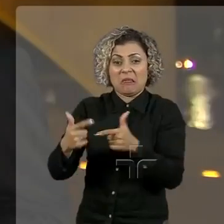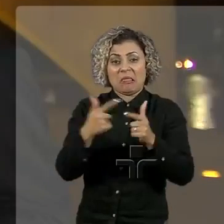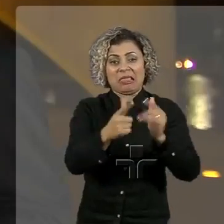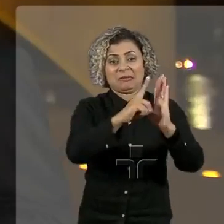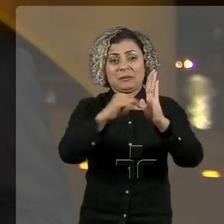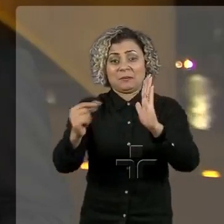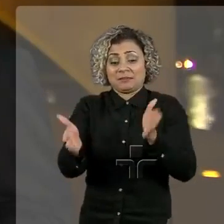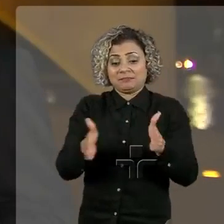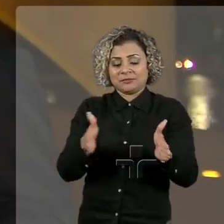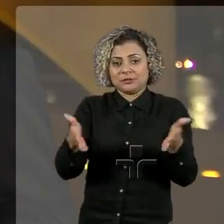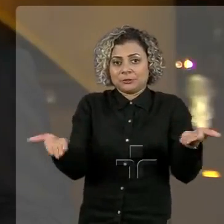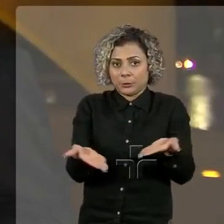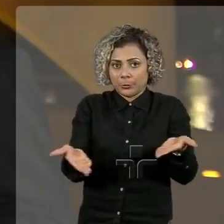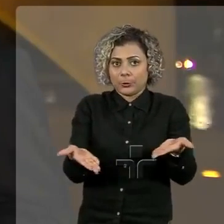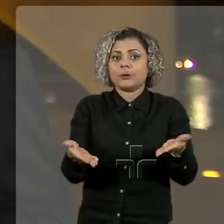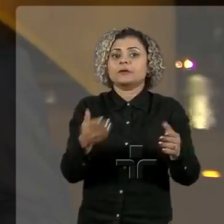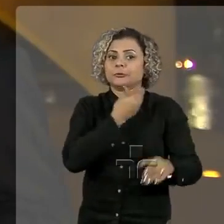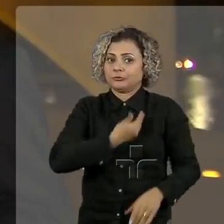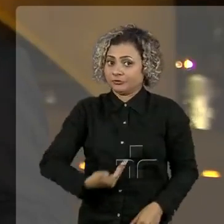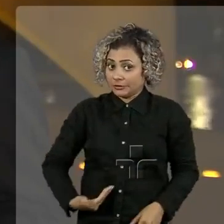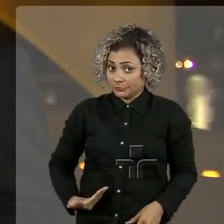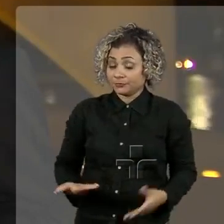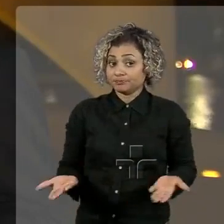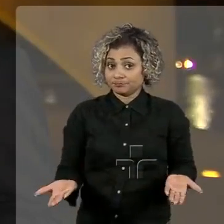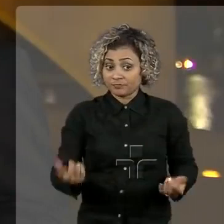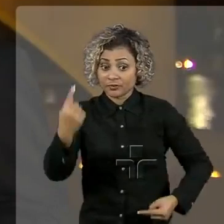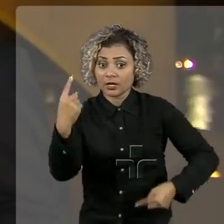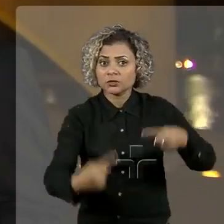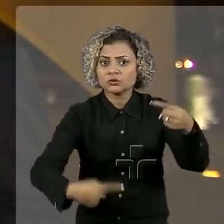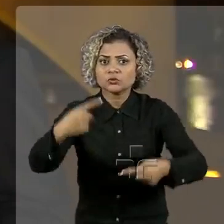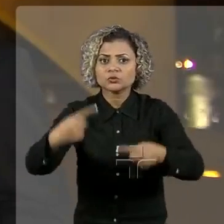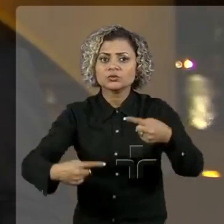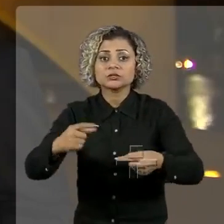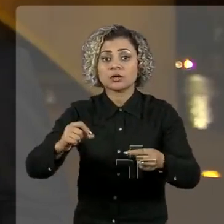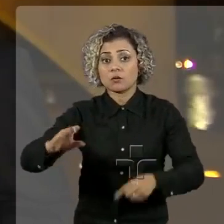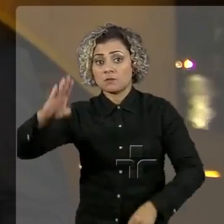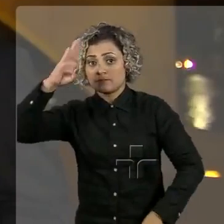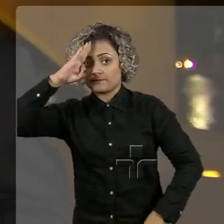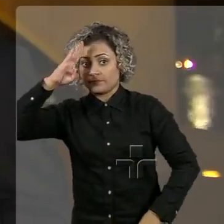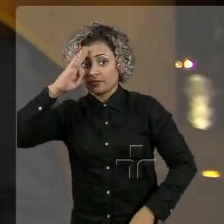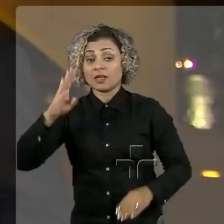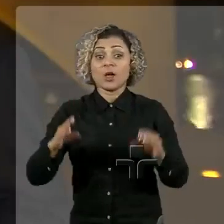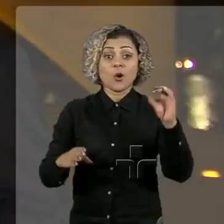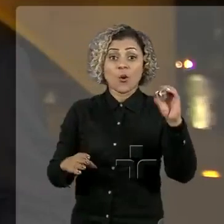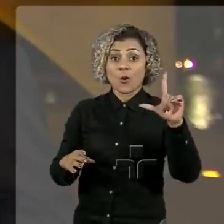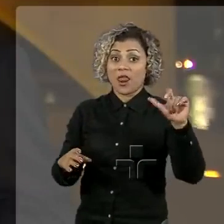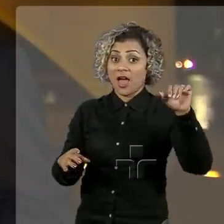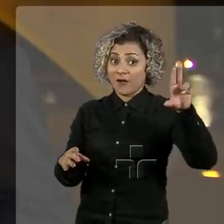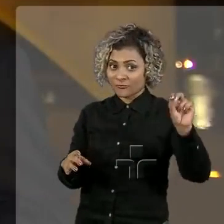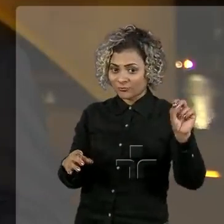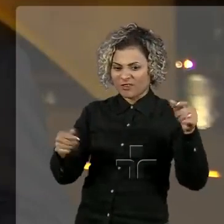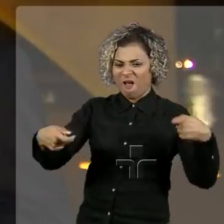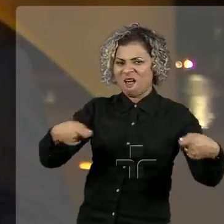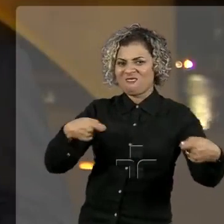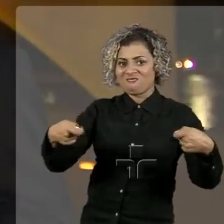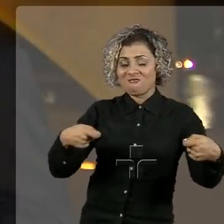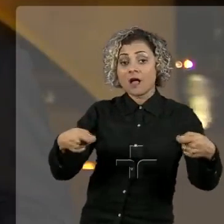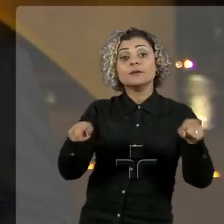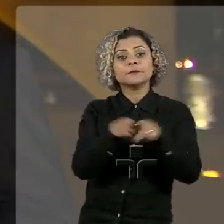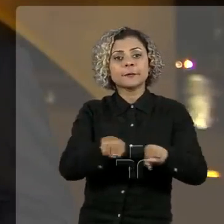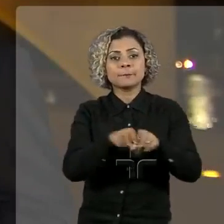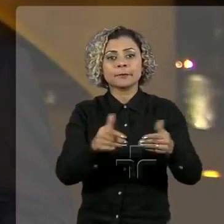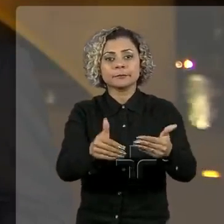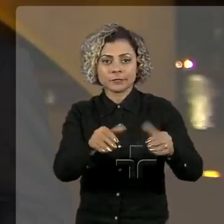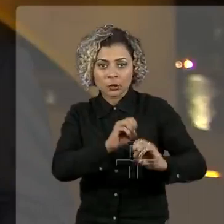Planalto enfrenta dentro e fora do governo, como as discussões entre a ala militar e Olavo de Carvalho, a crise em ministérios como o da